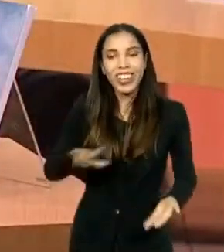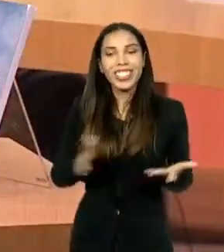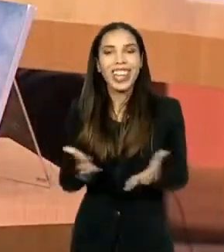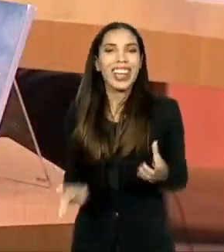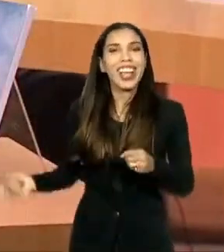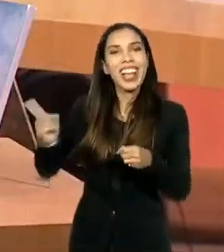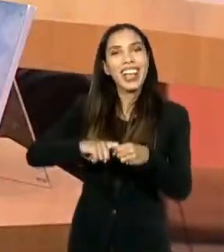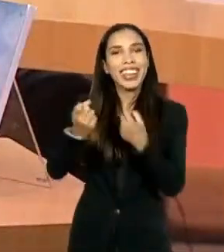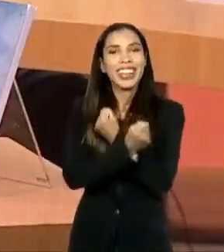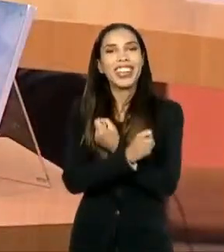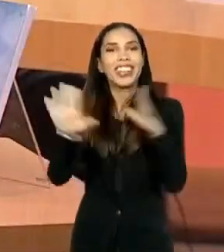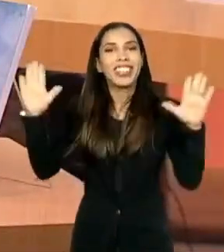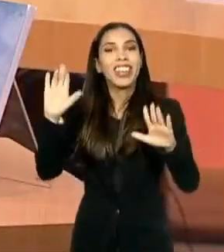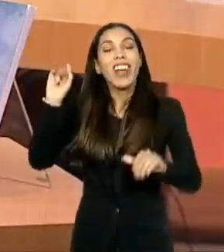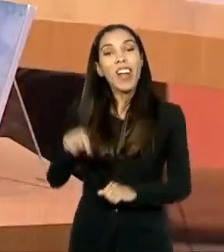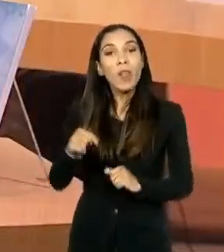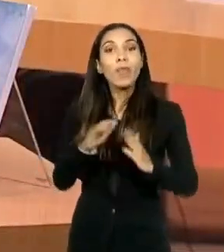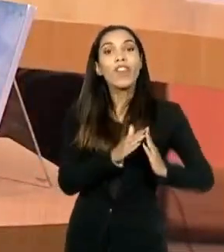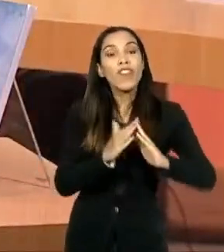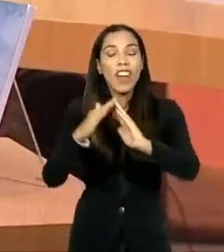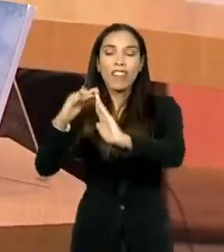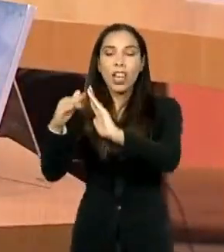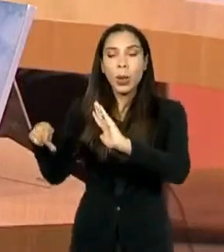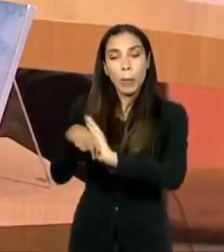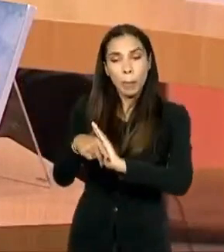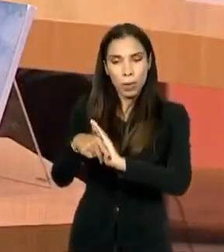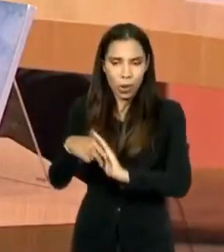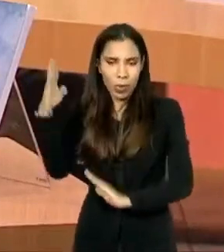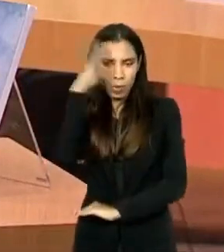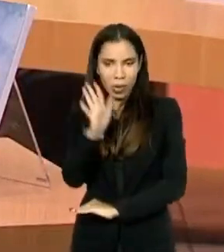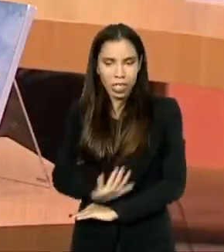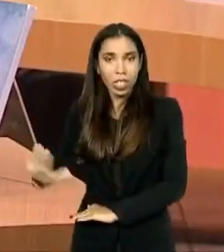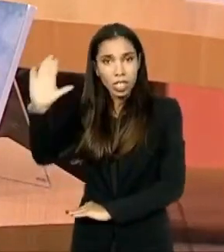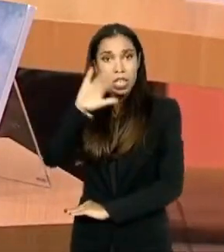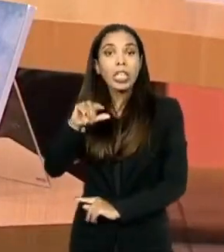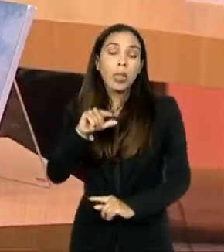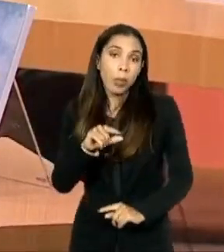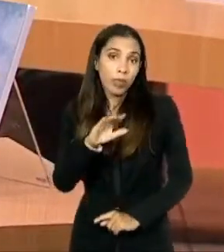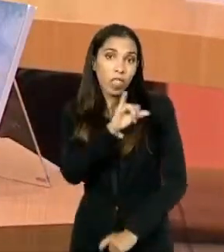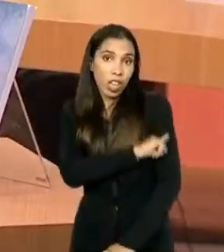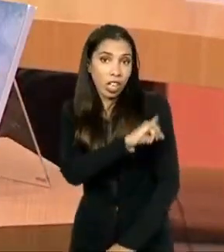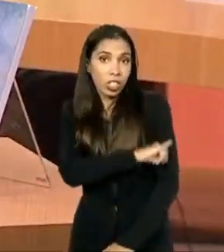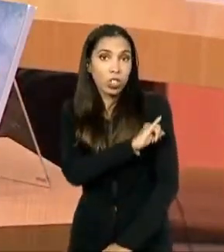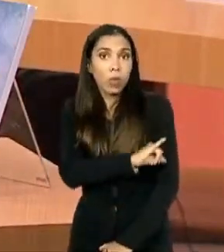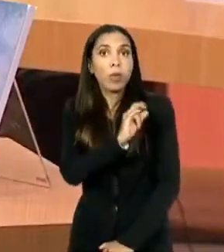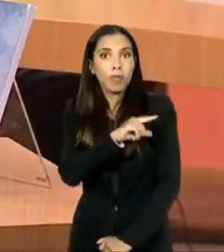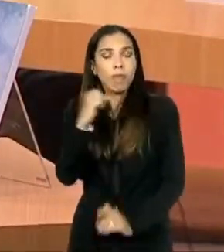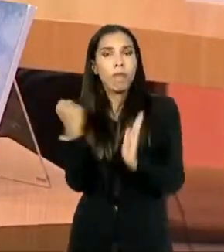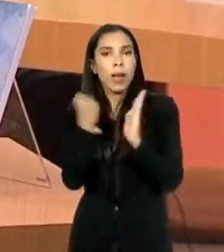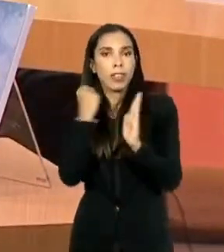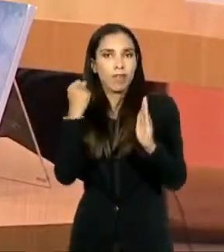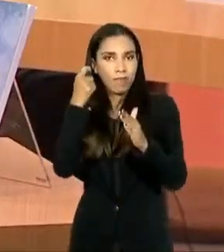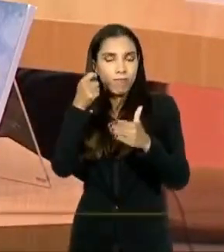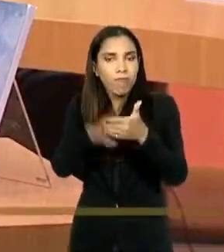volta com o nosso Sem Censura. As favelas do Brasil, e especialmente as do Rio de Janeiro, são marcadas pela